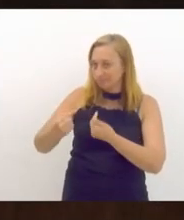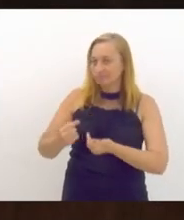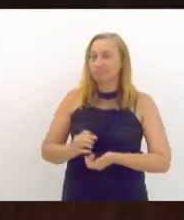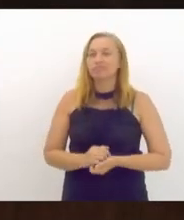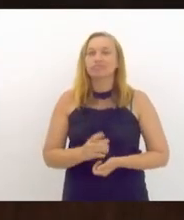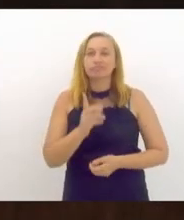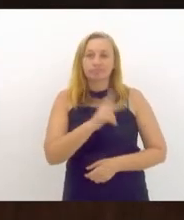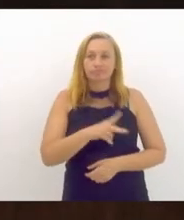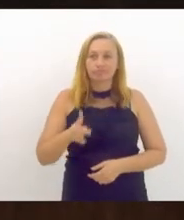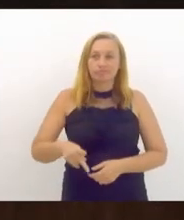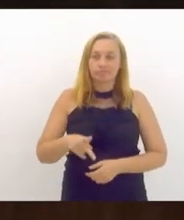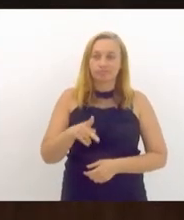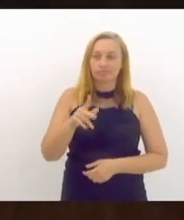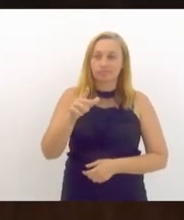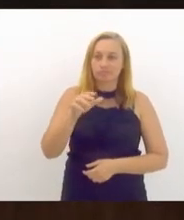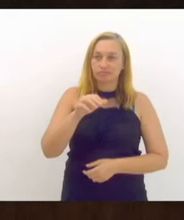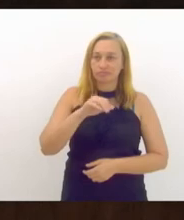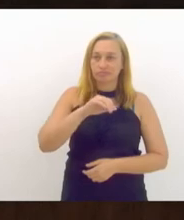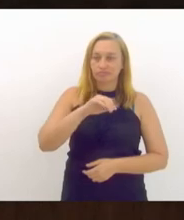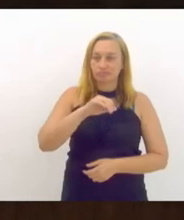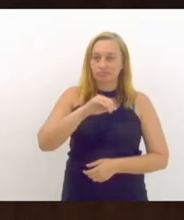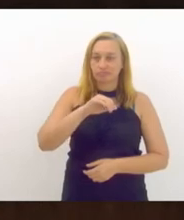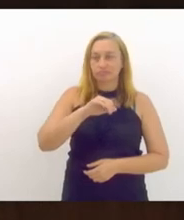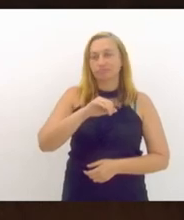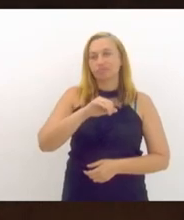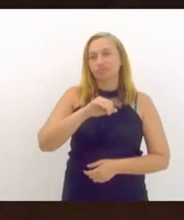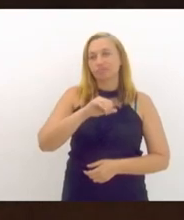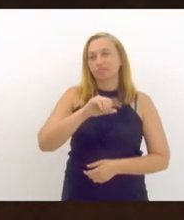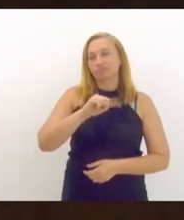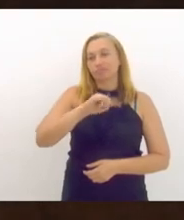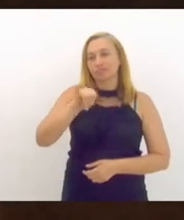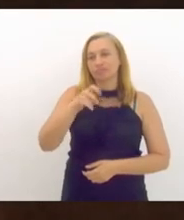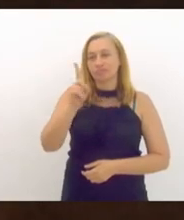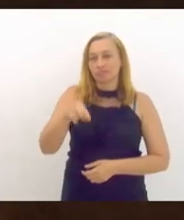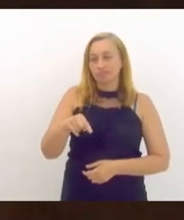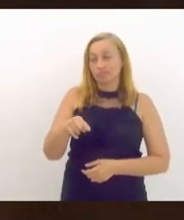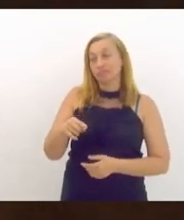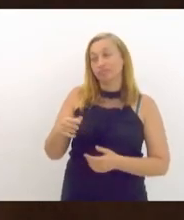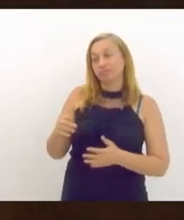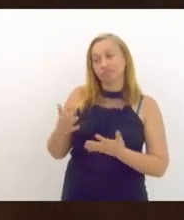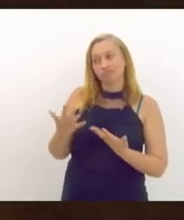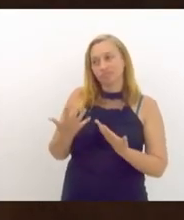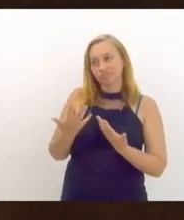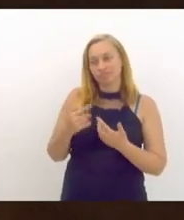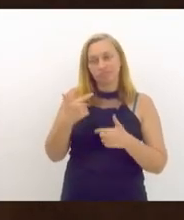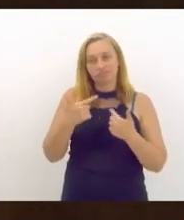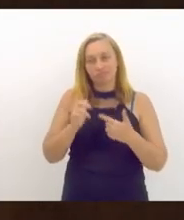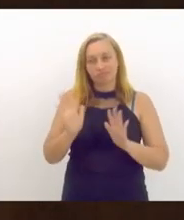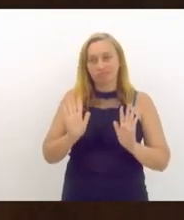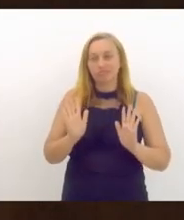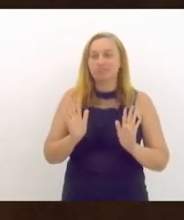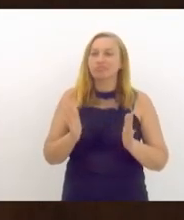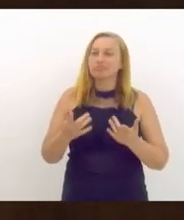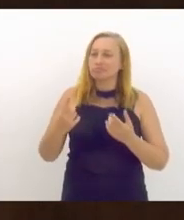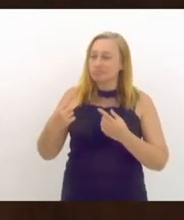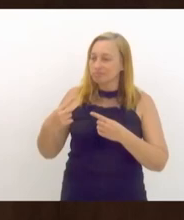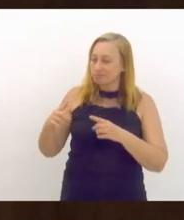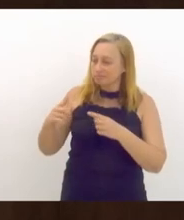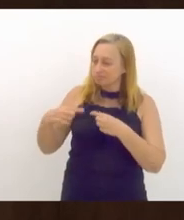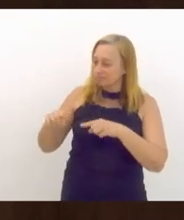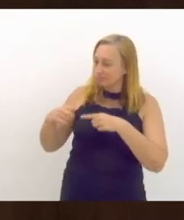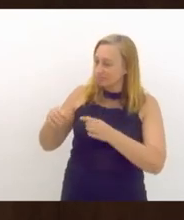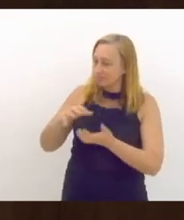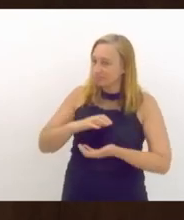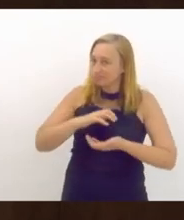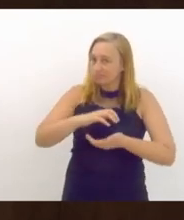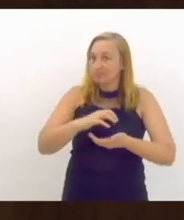Josemar. Deixa ele prestar atenção, senão a minha provocação não tem graça. e fazer uma provocação ao nosso decano, porque se